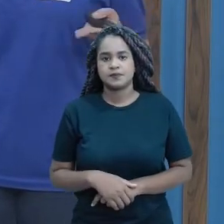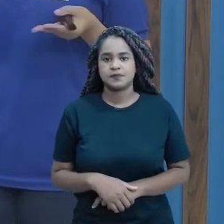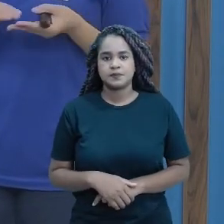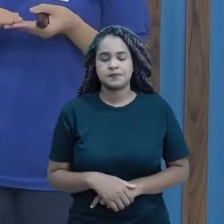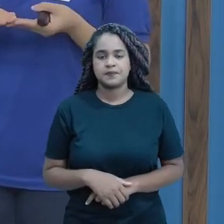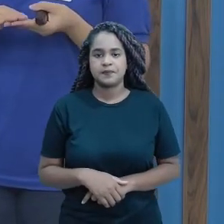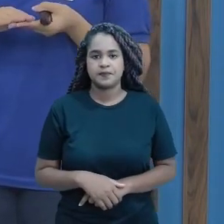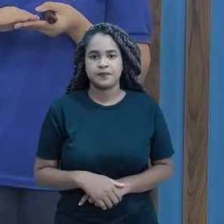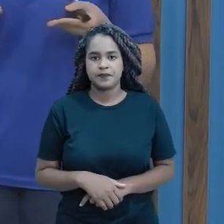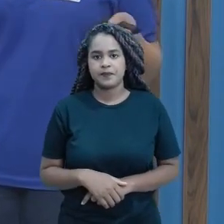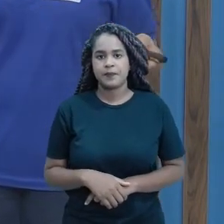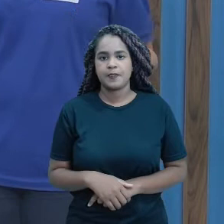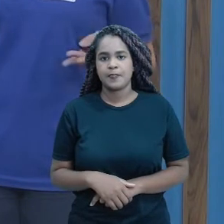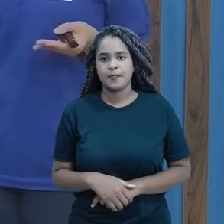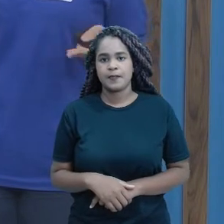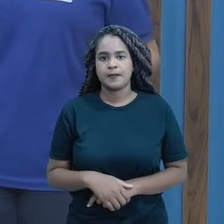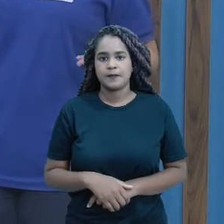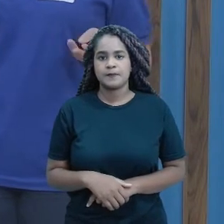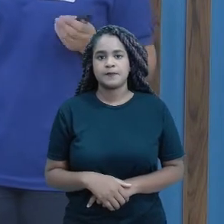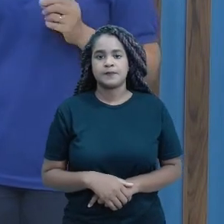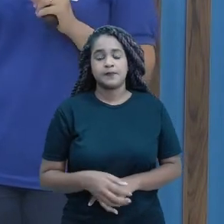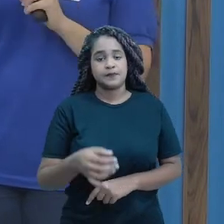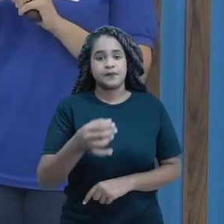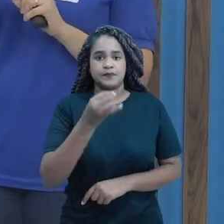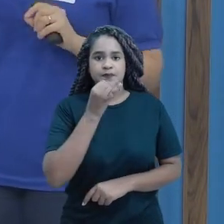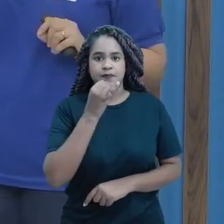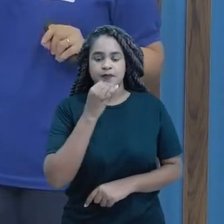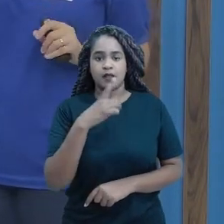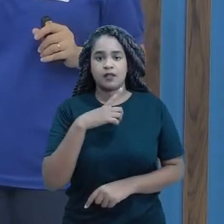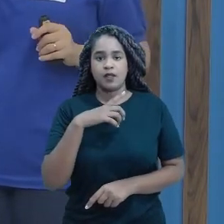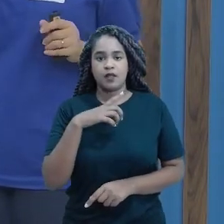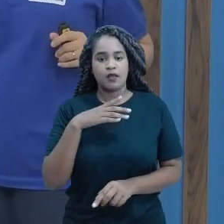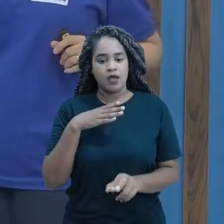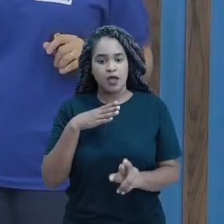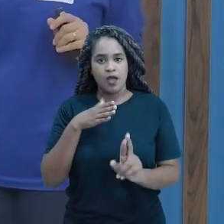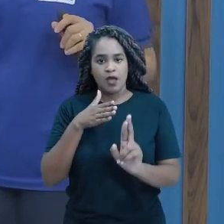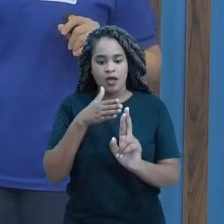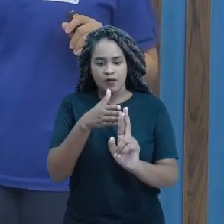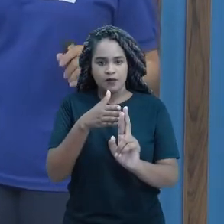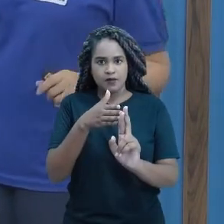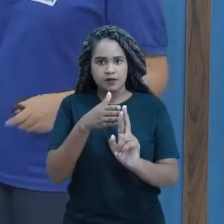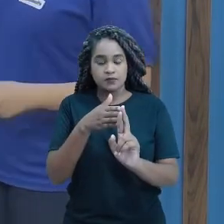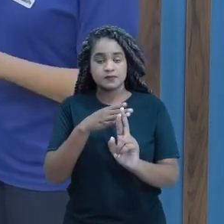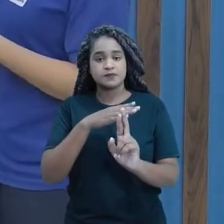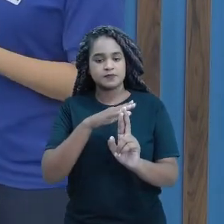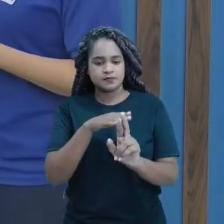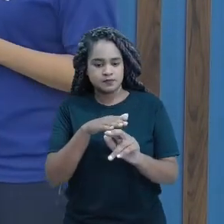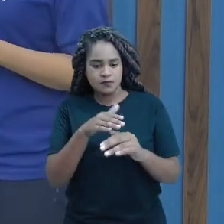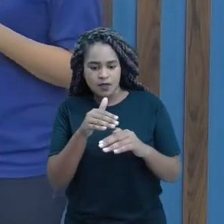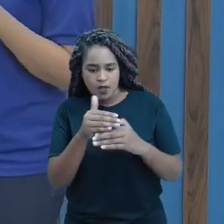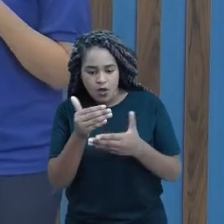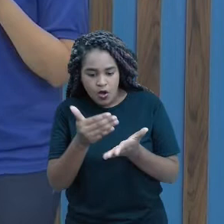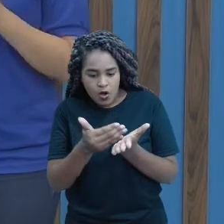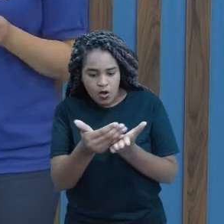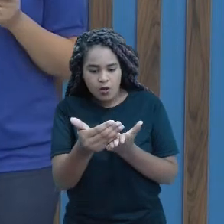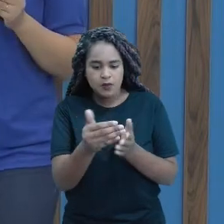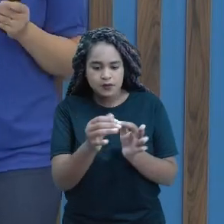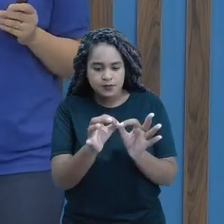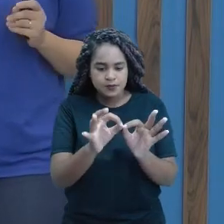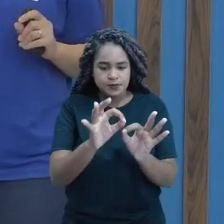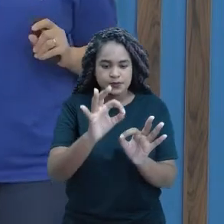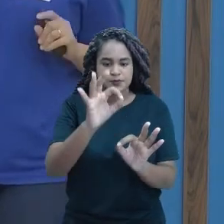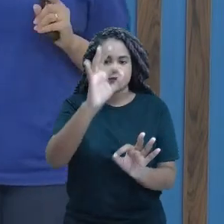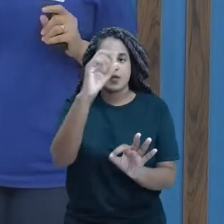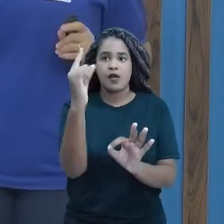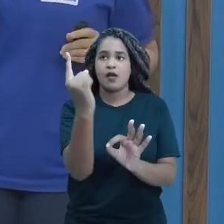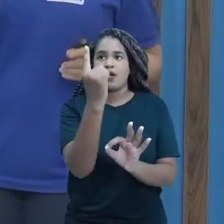de referência, né, do nosso horizonte, com o ponto mais alto que ele vai ter. Como a gente vai ter que essa comparação ela